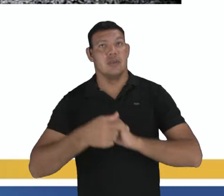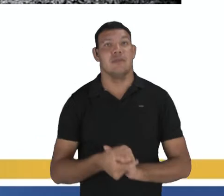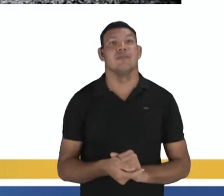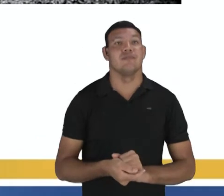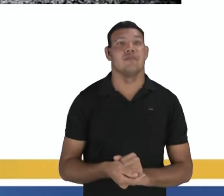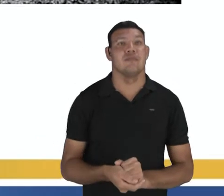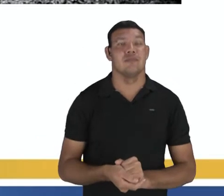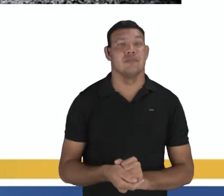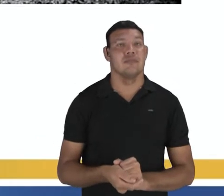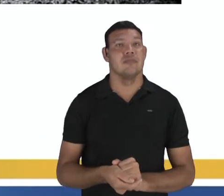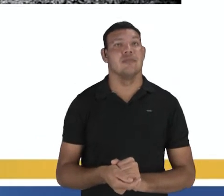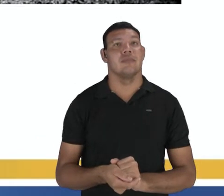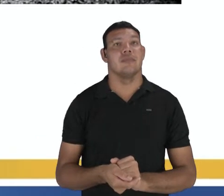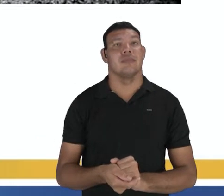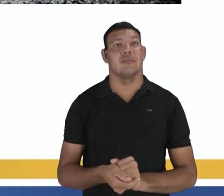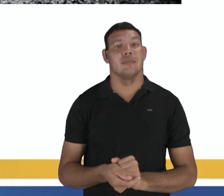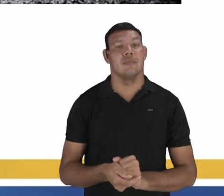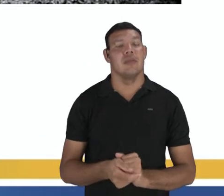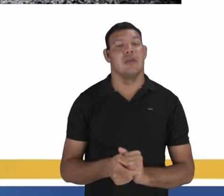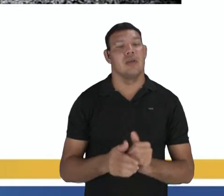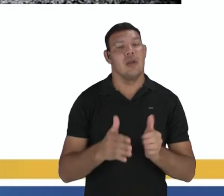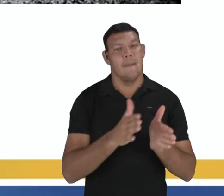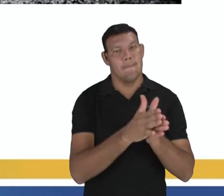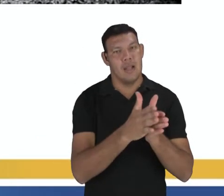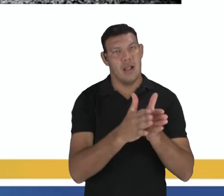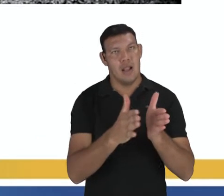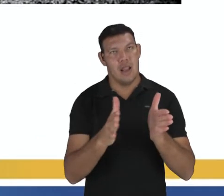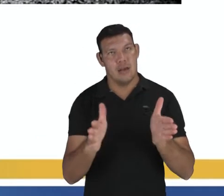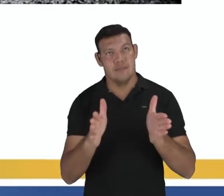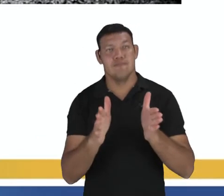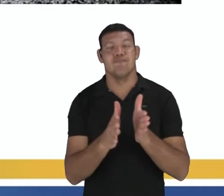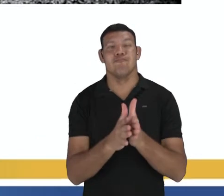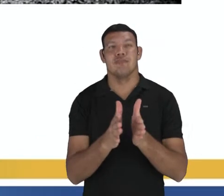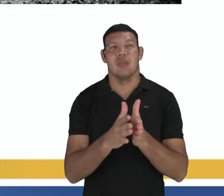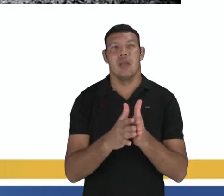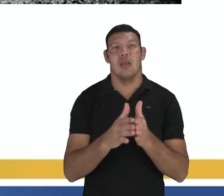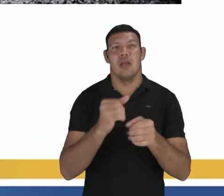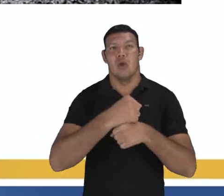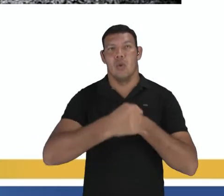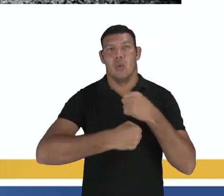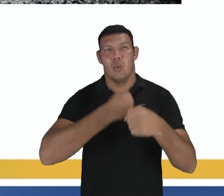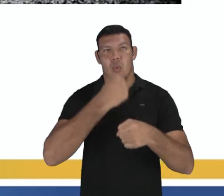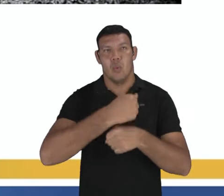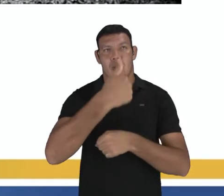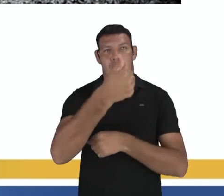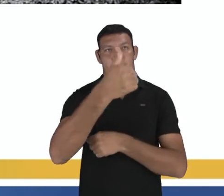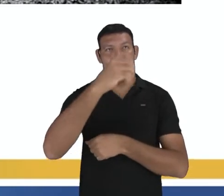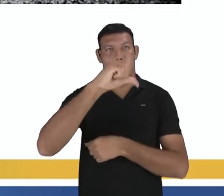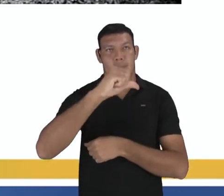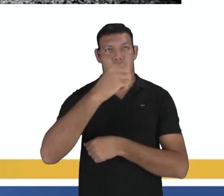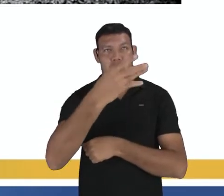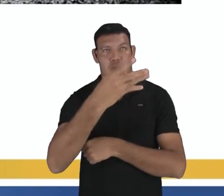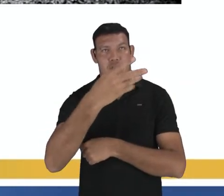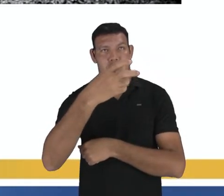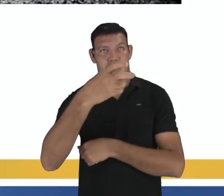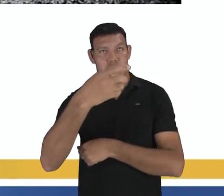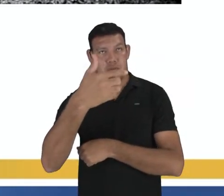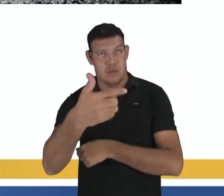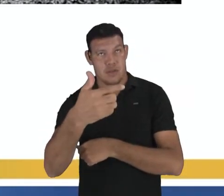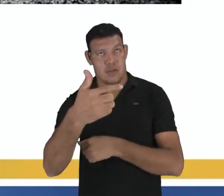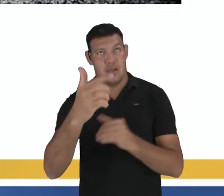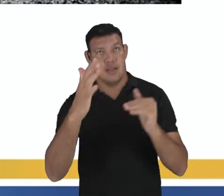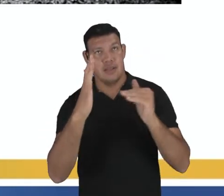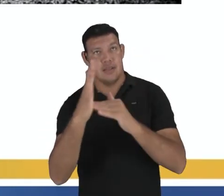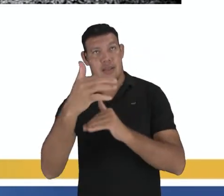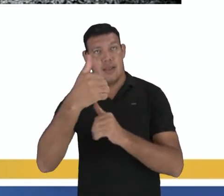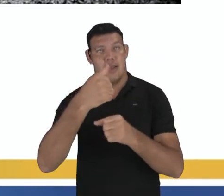né, revigorando-se por um período curto de tempo, de 1942 a 1945, aqui já no